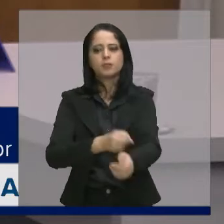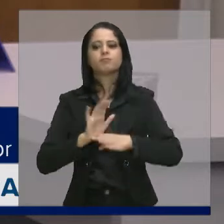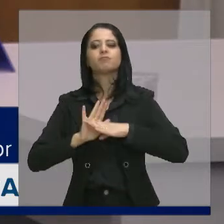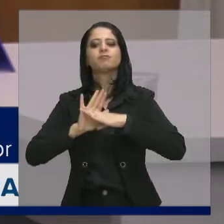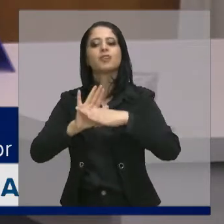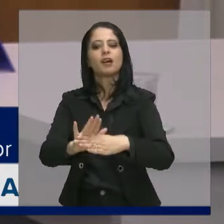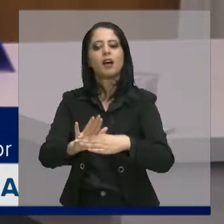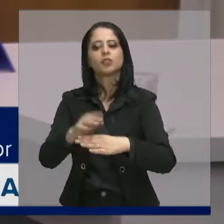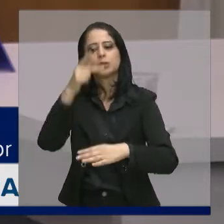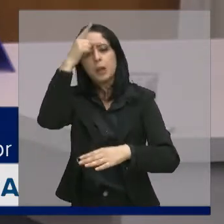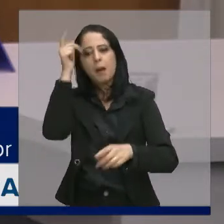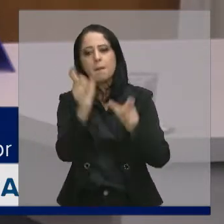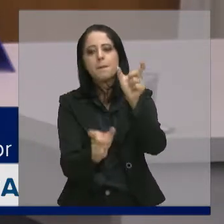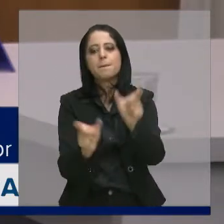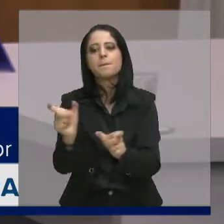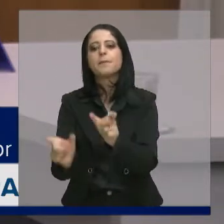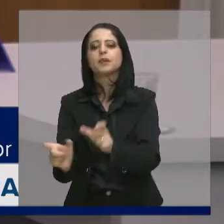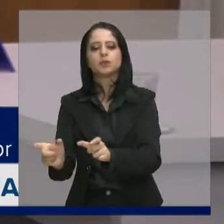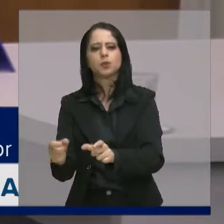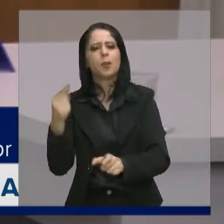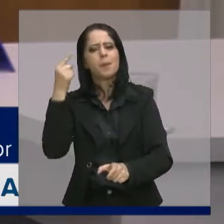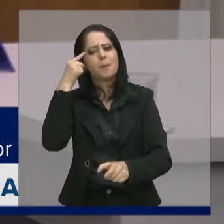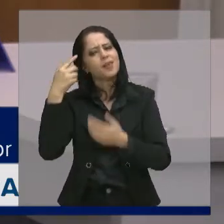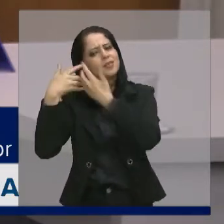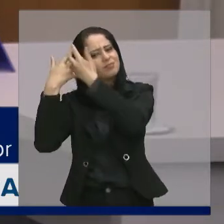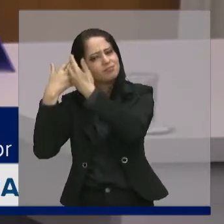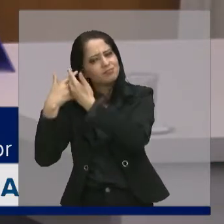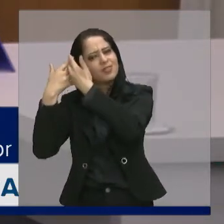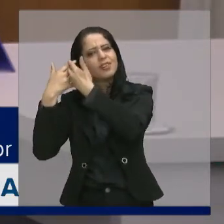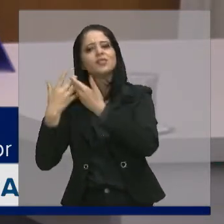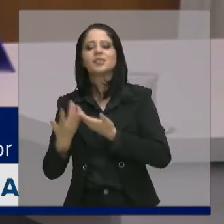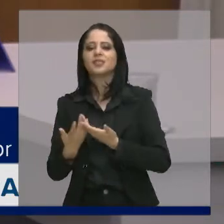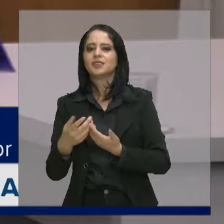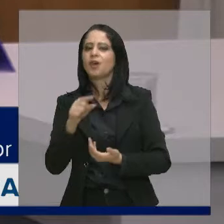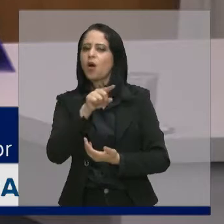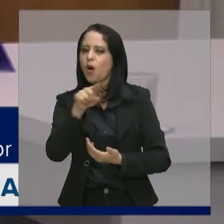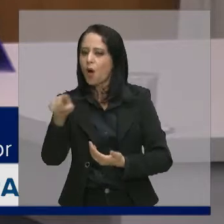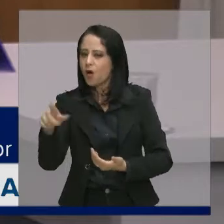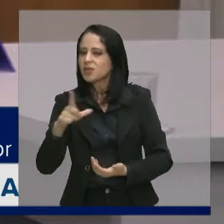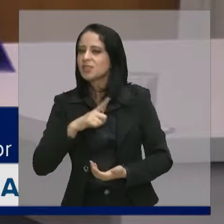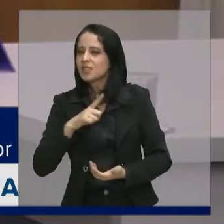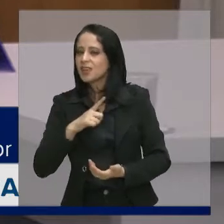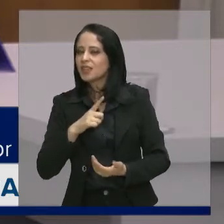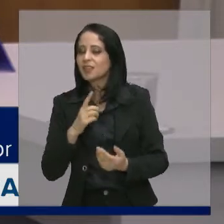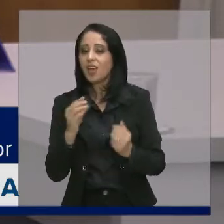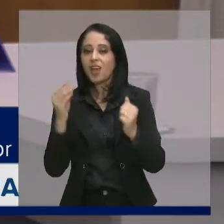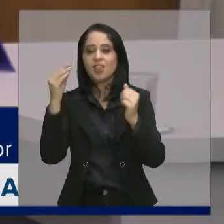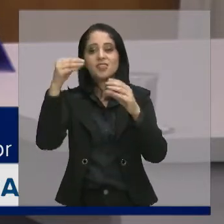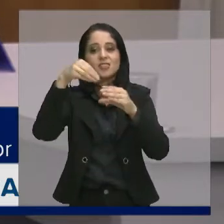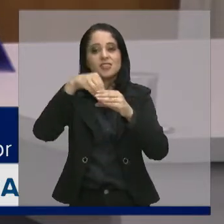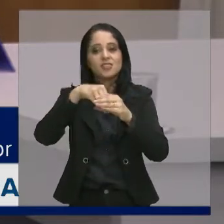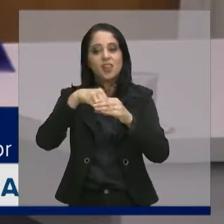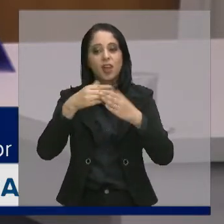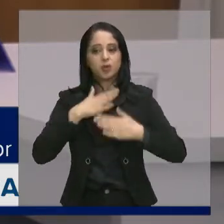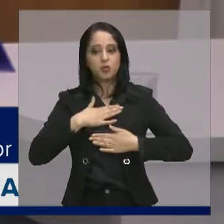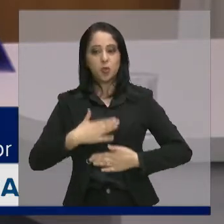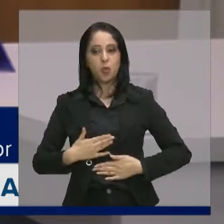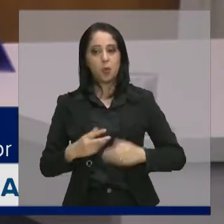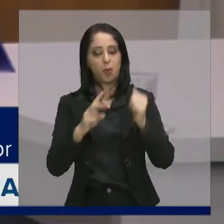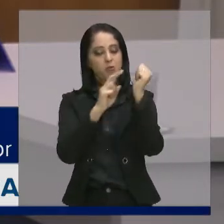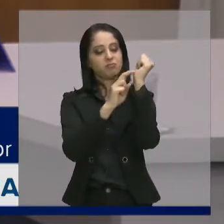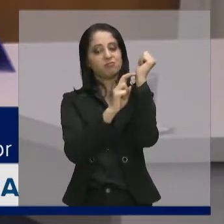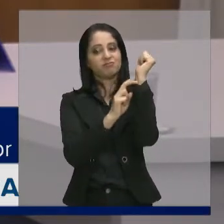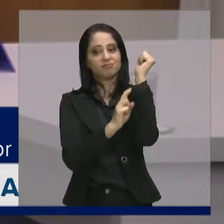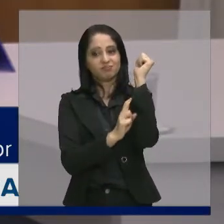sangue. Então pense bem, você tem um produto de extrema importância, de extrema necessidade